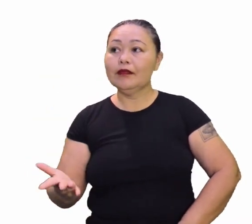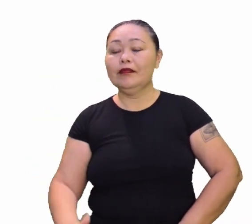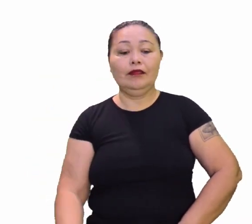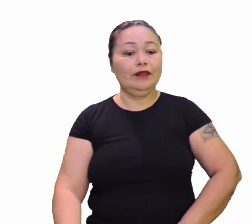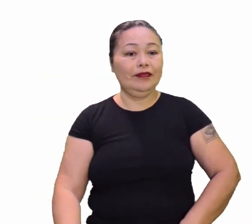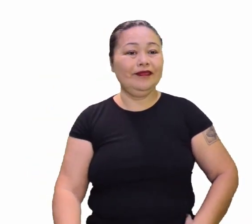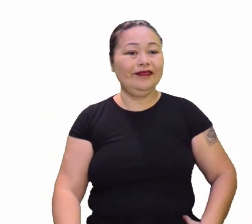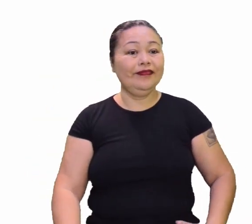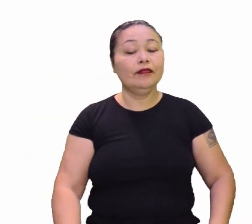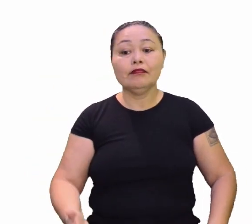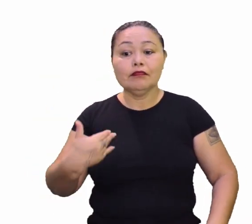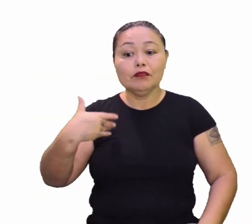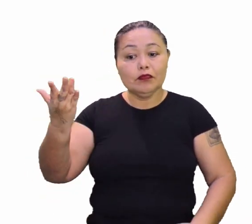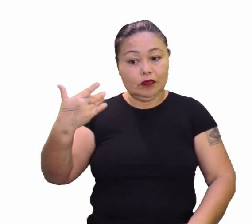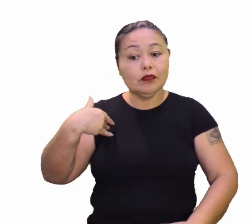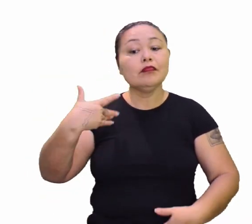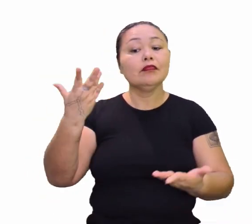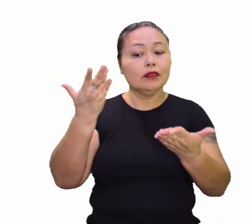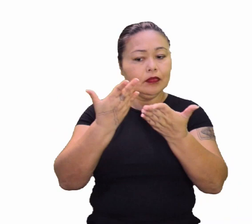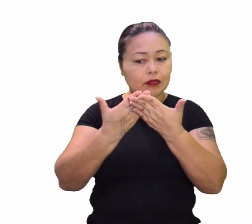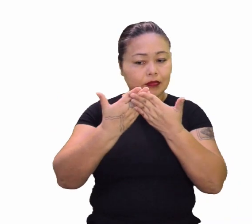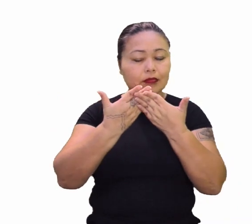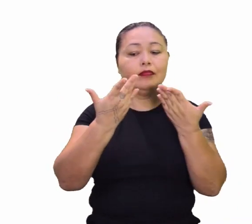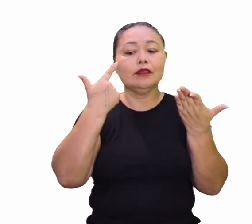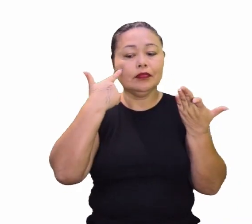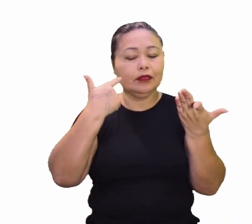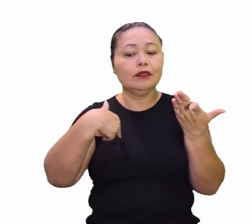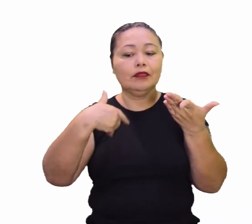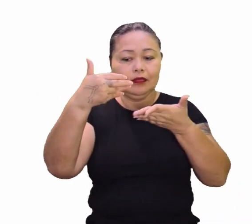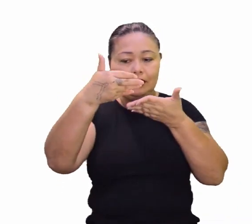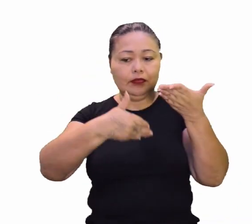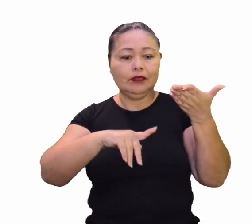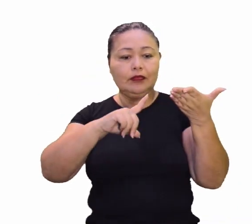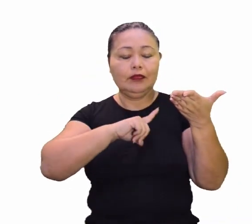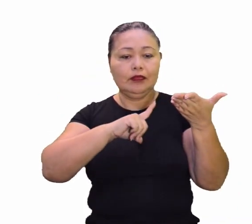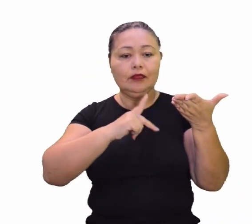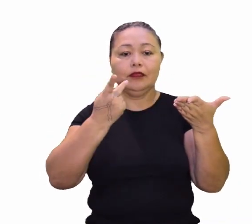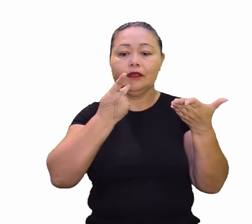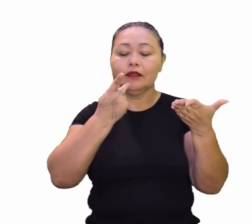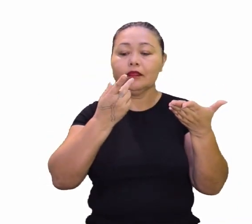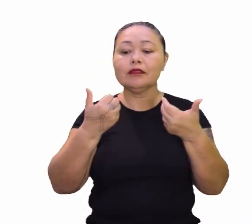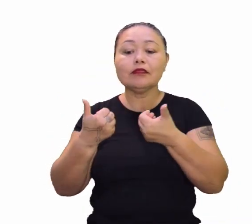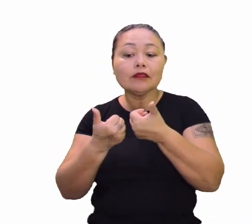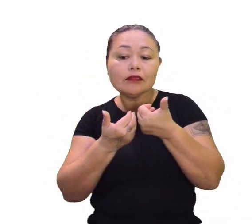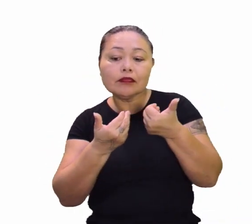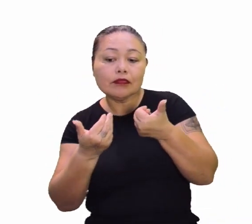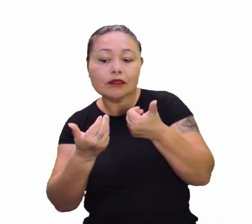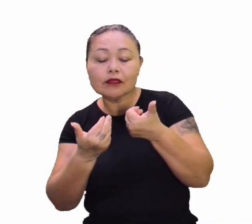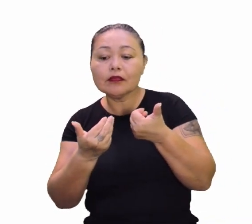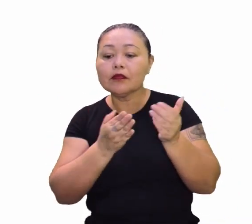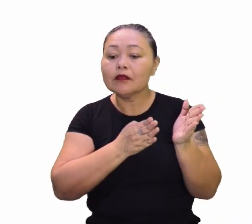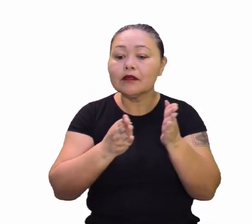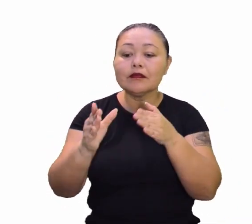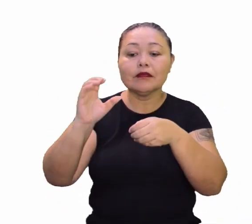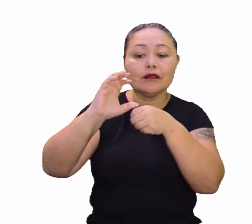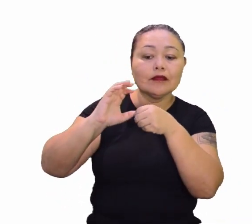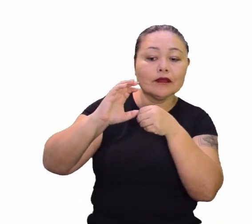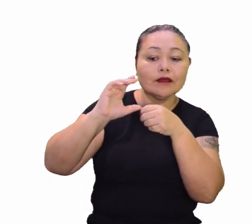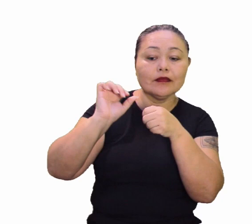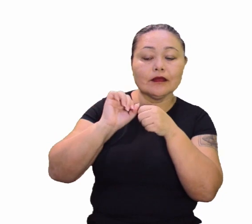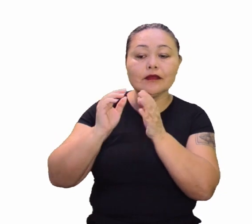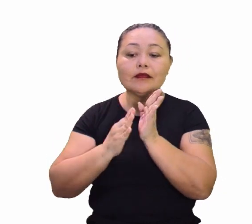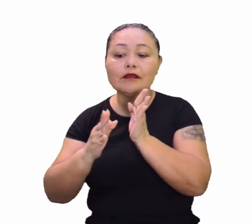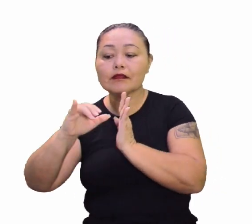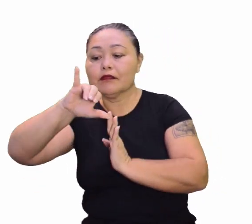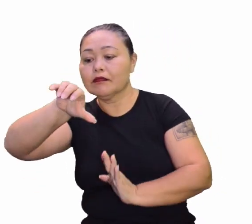Rogério, estava na aula esse assunto também, né? Também, tranquilo. Falamos que fica ali entre o Rio Candeias e